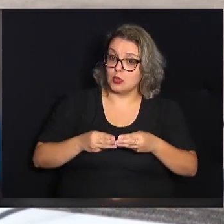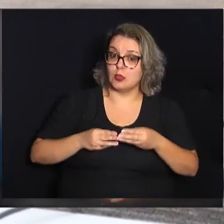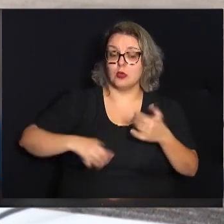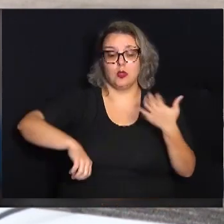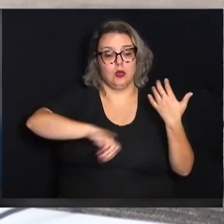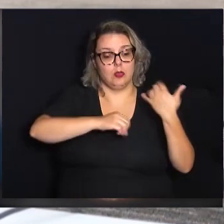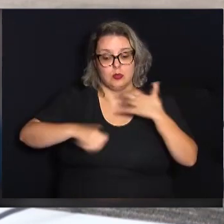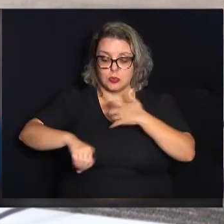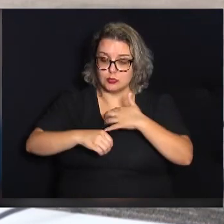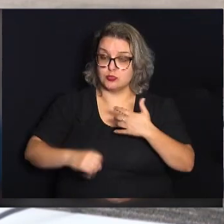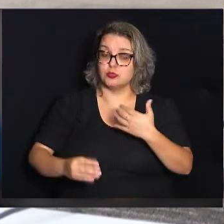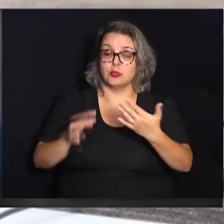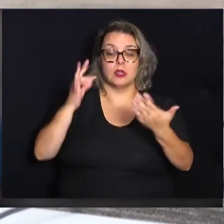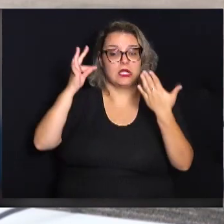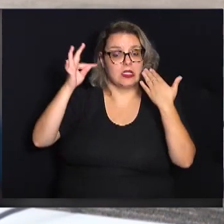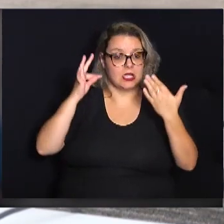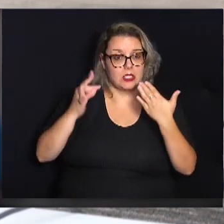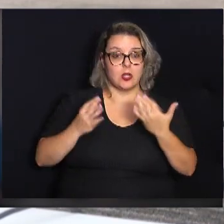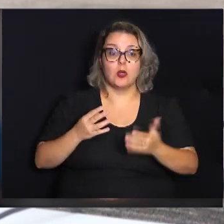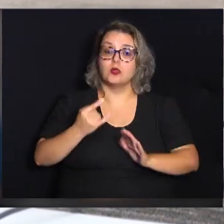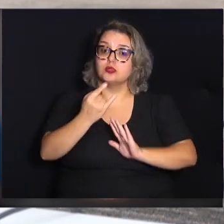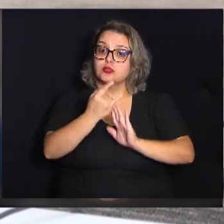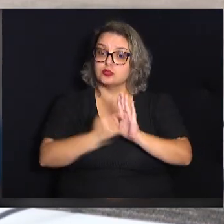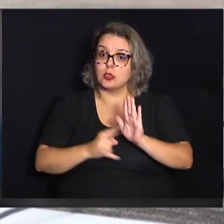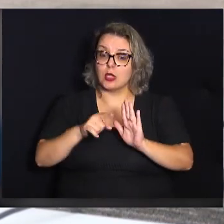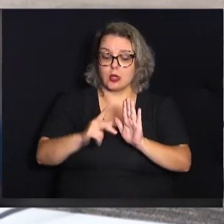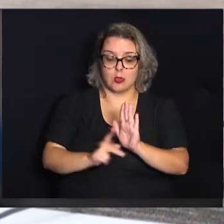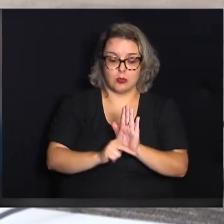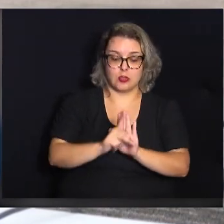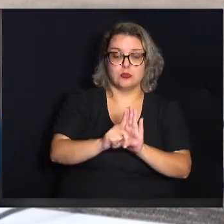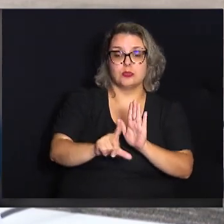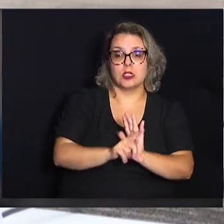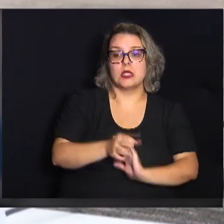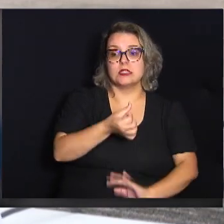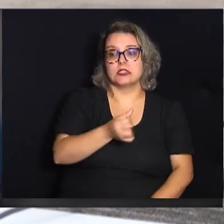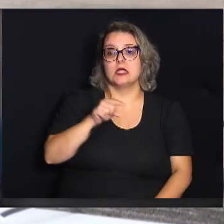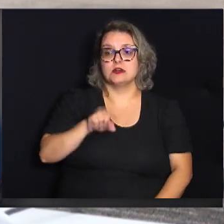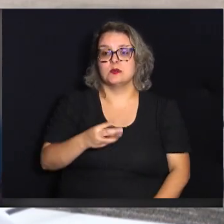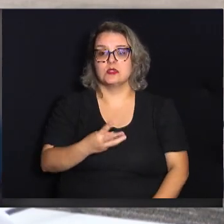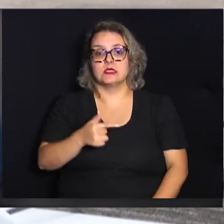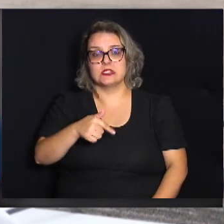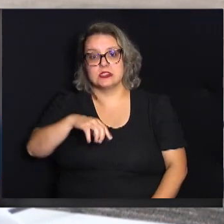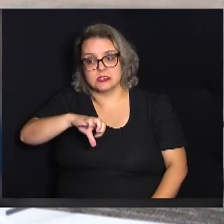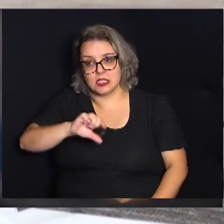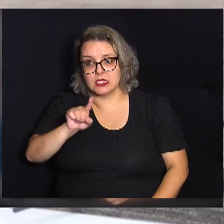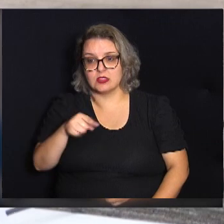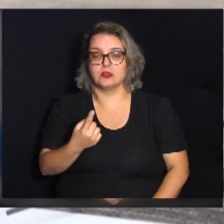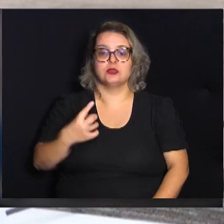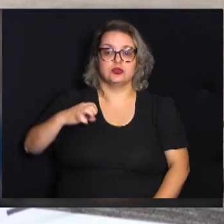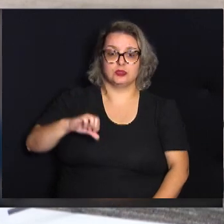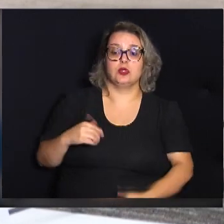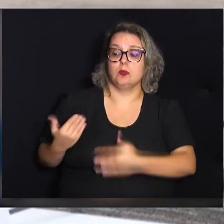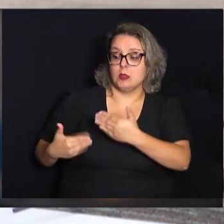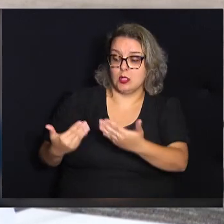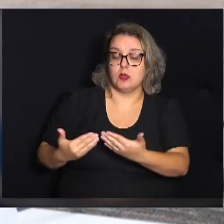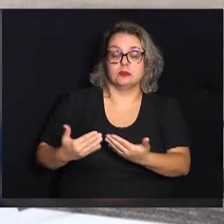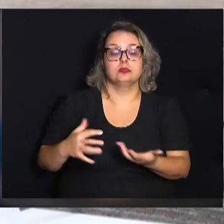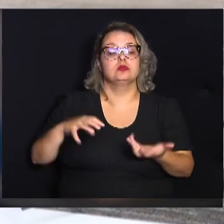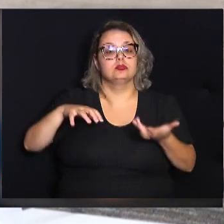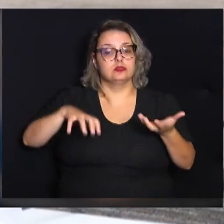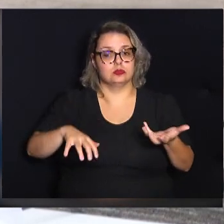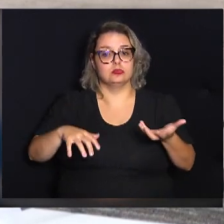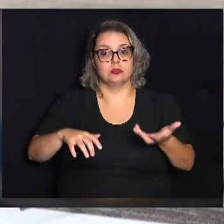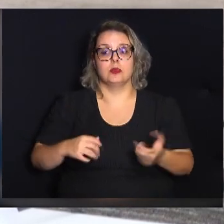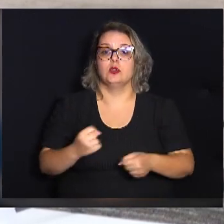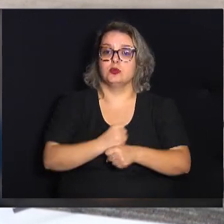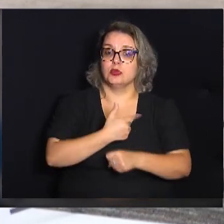e também, né, aprofundar sobre dados alarmantes, como, por exemplo, foram trazidos aqui, dessa questão do